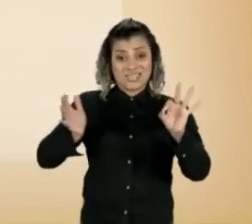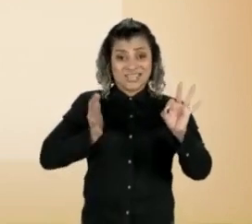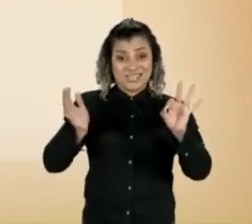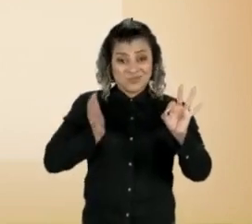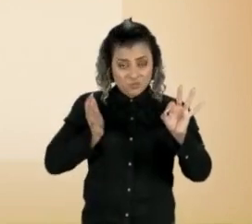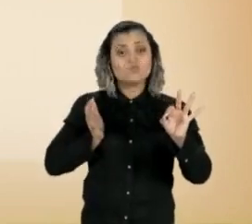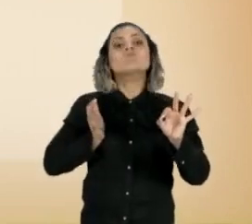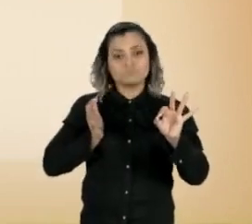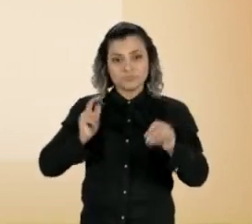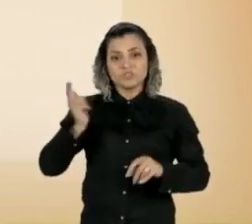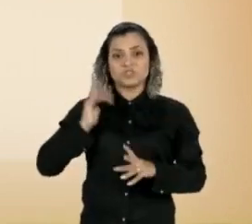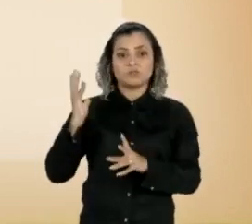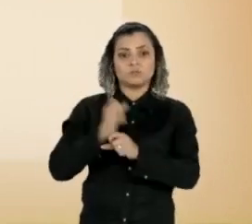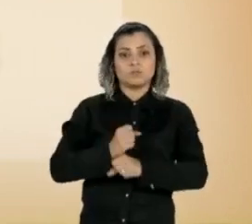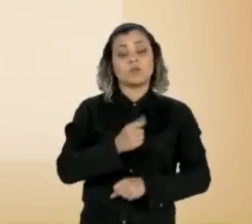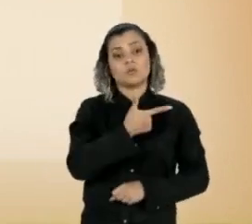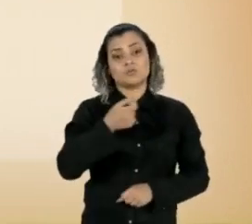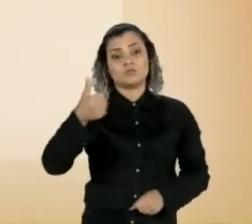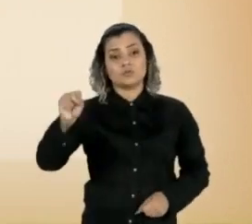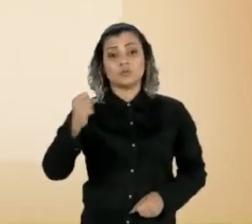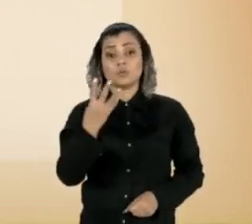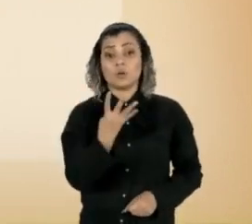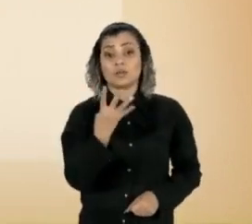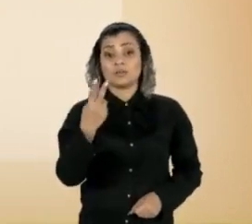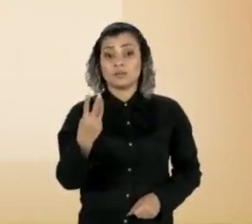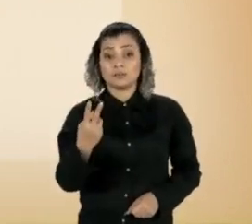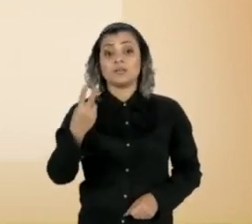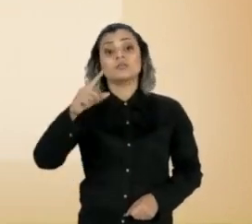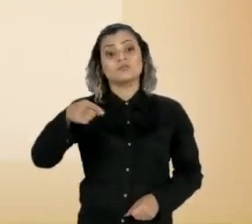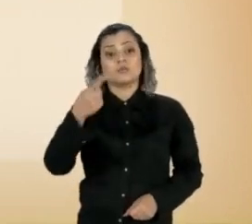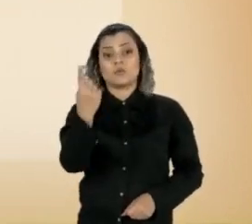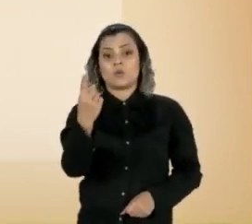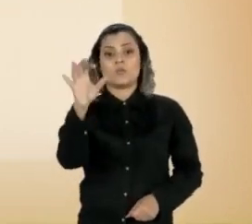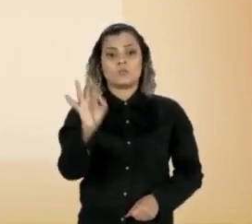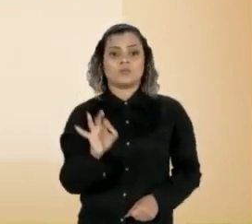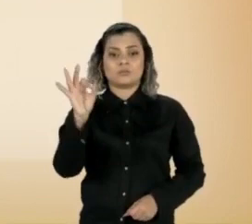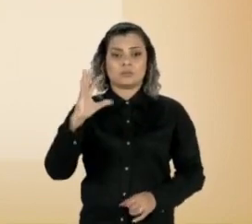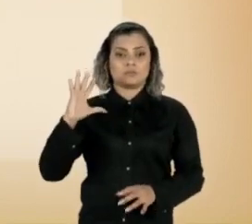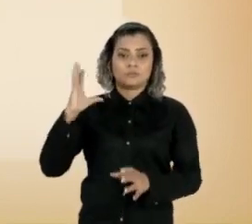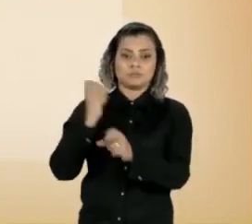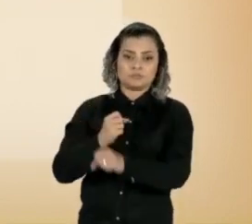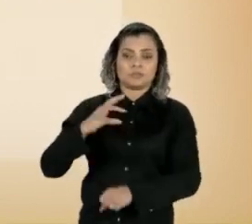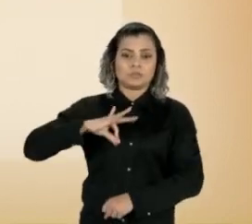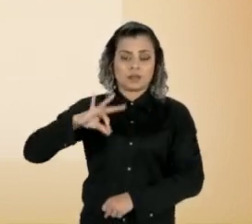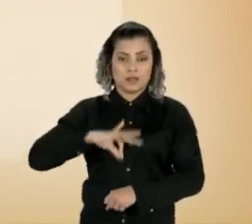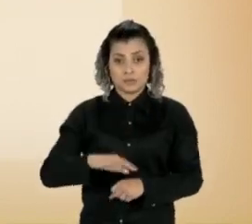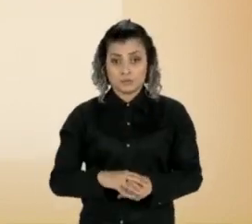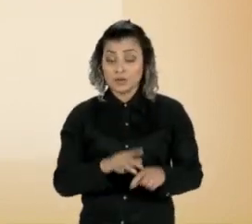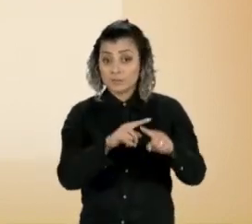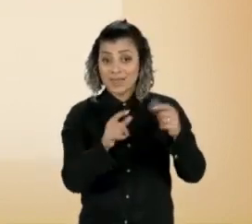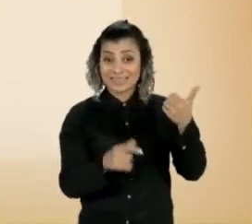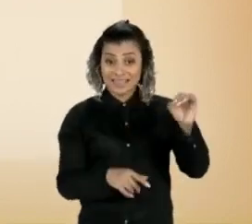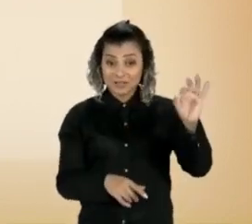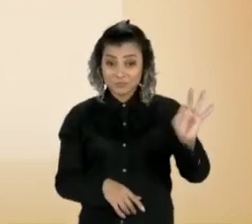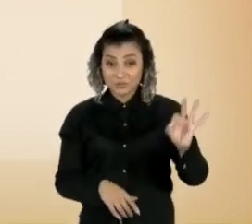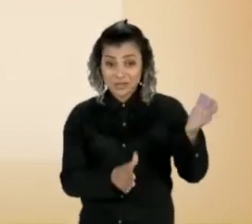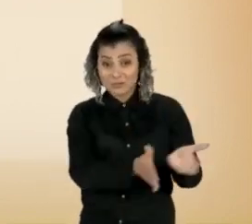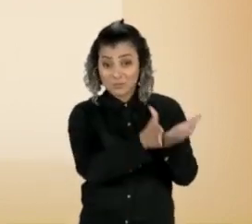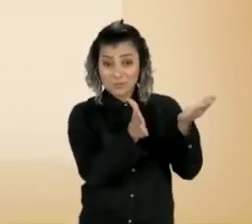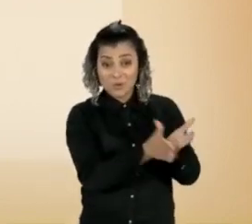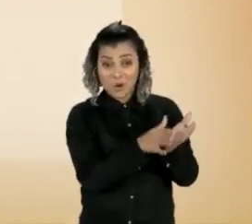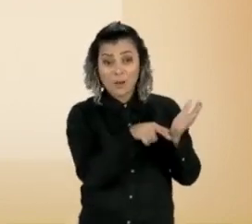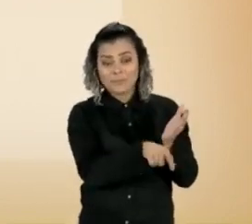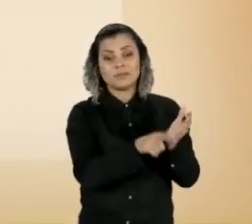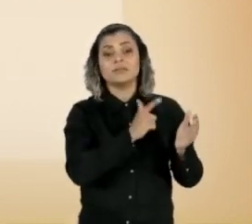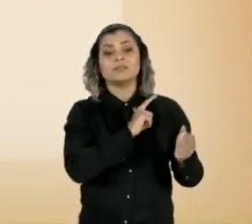ganhos detinham em 2018 43,1% da massa de rendimentos. Na outra ponta, os 10% mais pobres